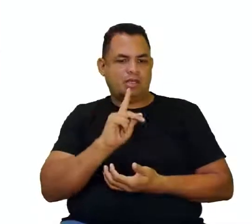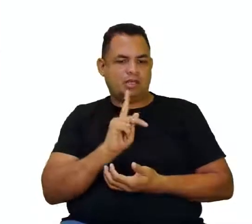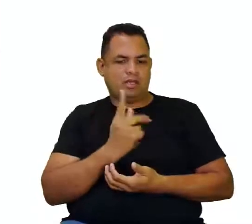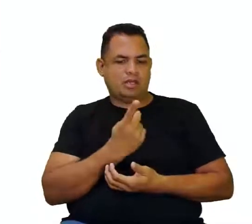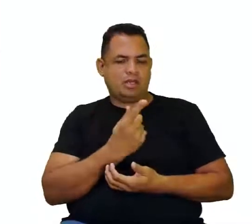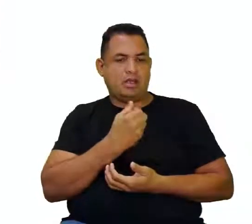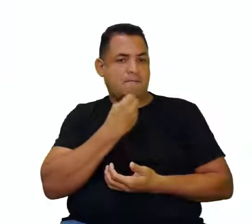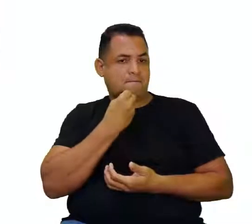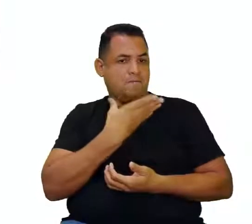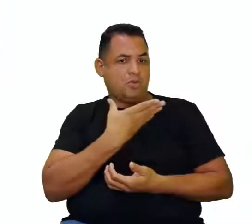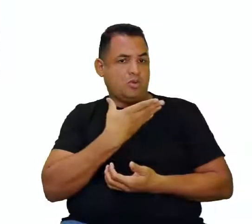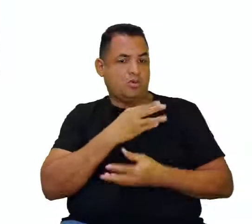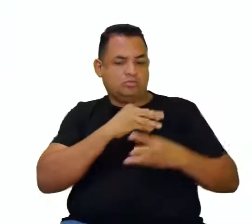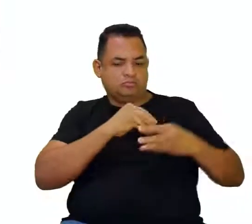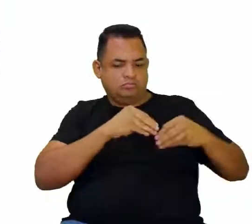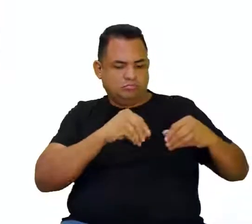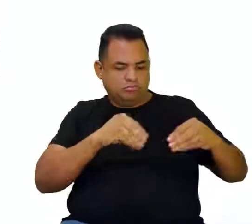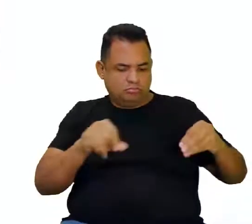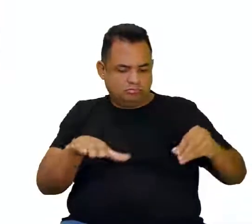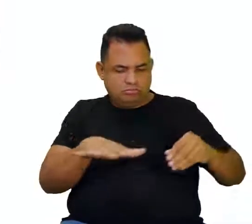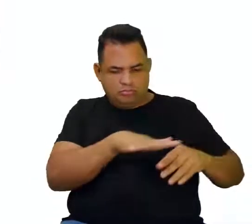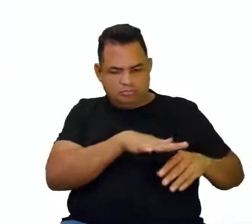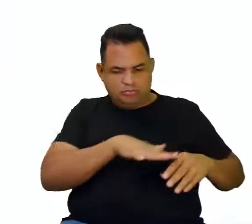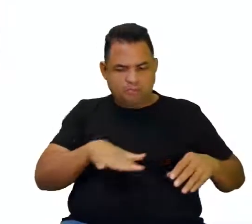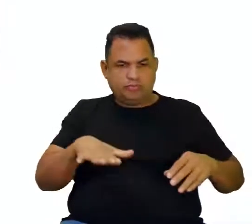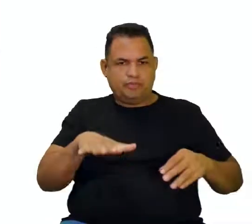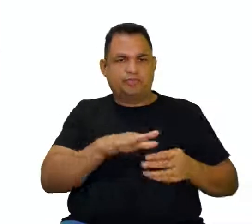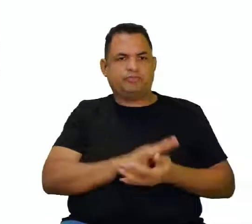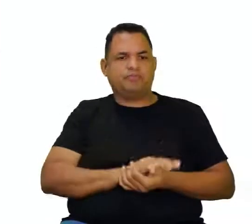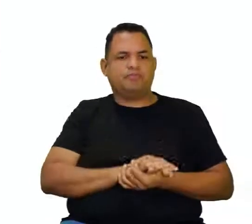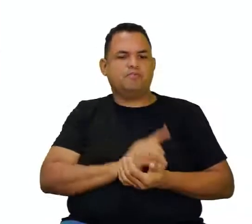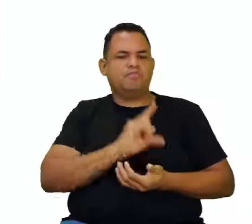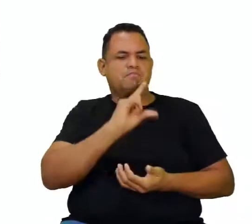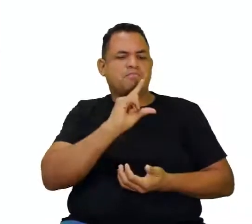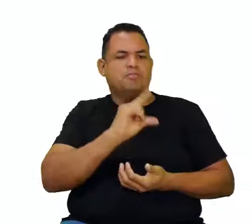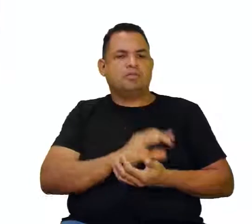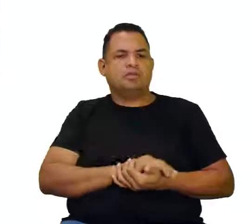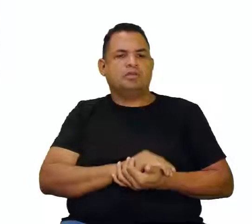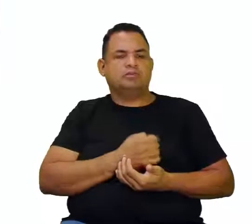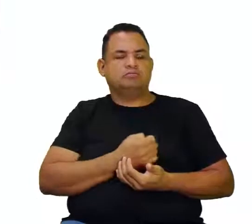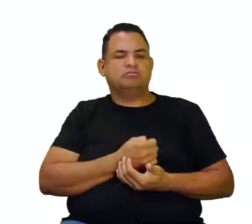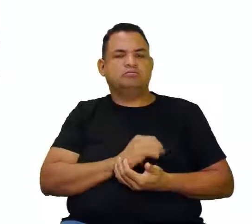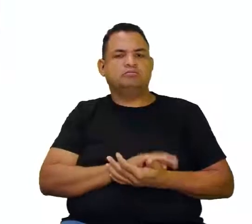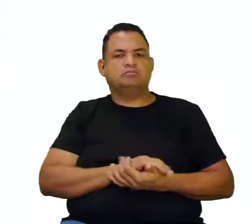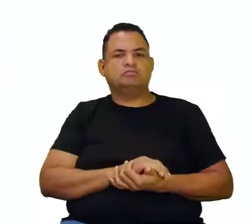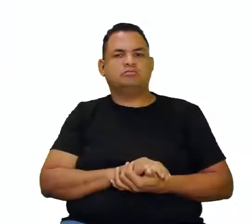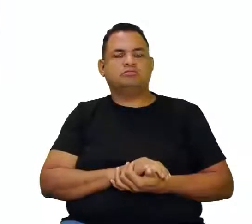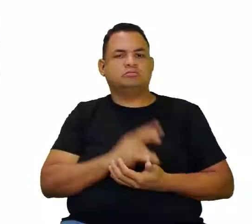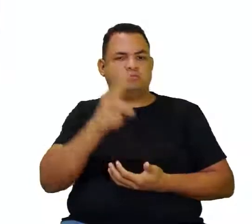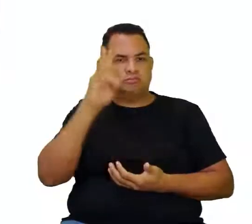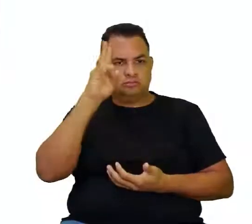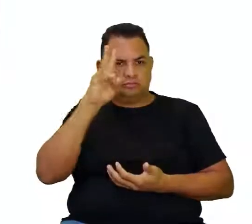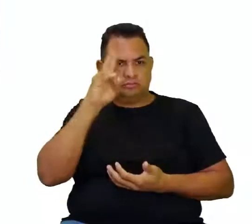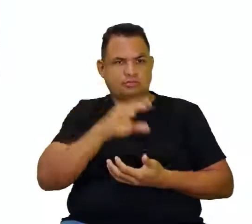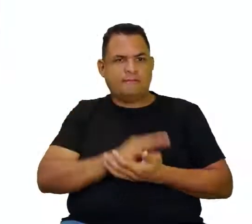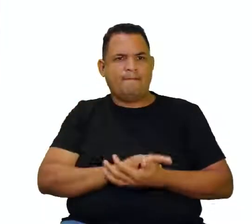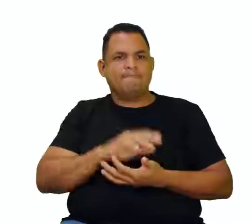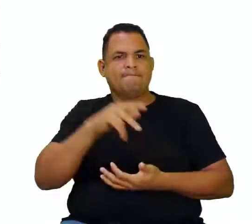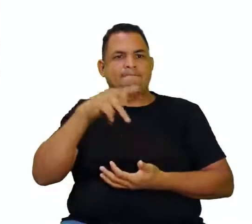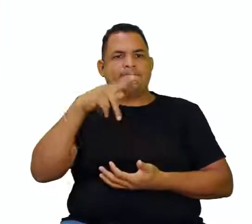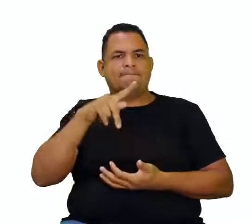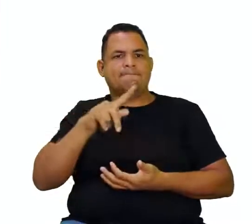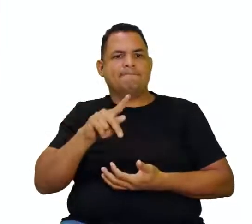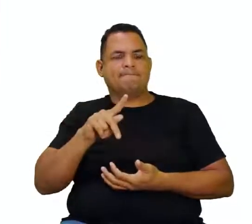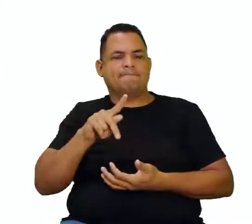para o solo é um pH menos ácido possível, quase básico, né? Lembrando que o pH ele sai